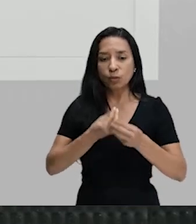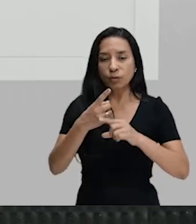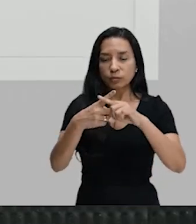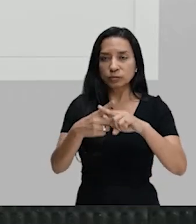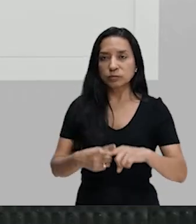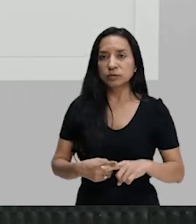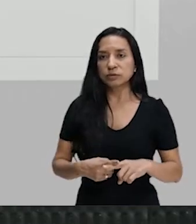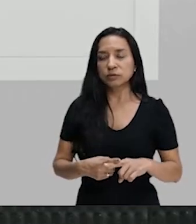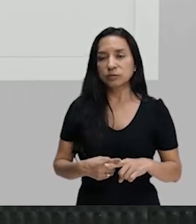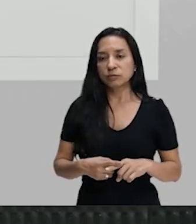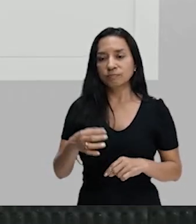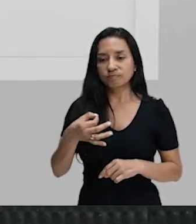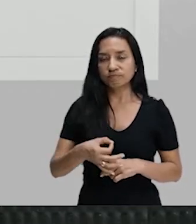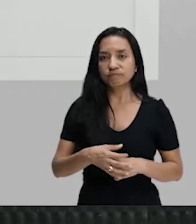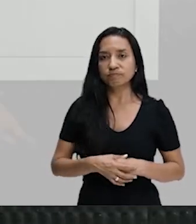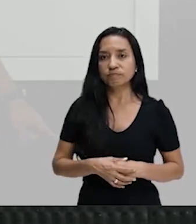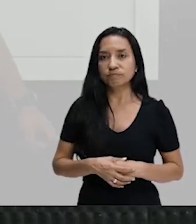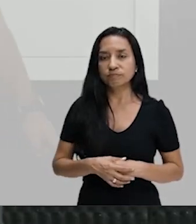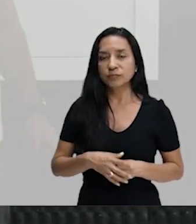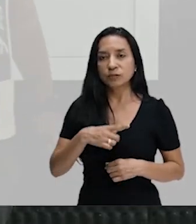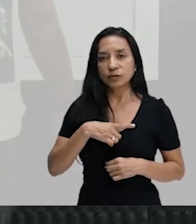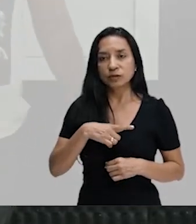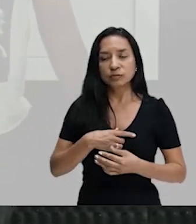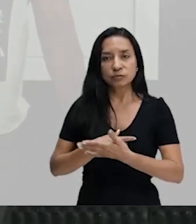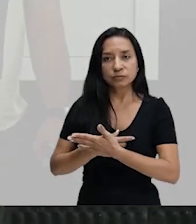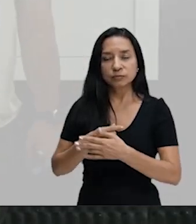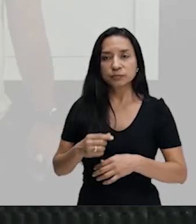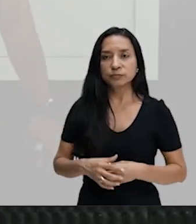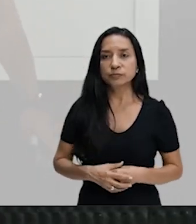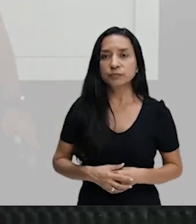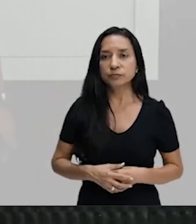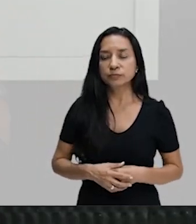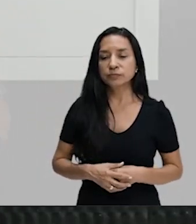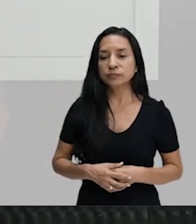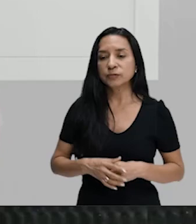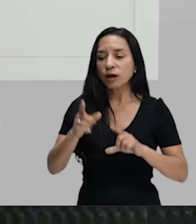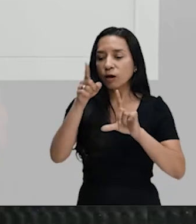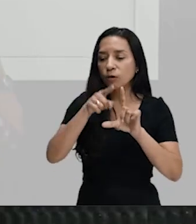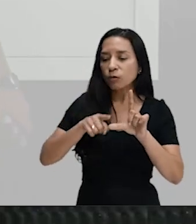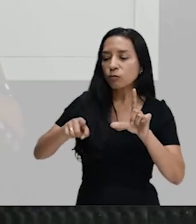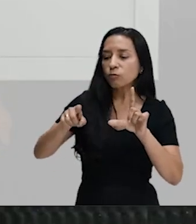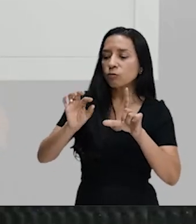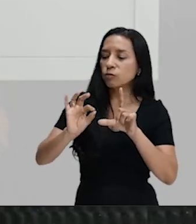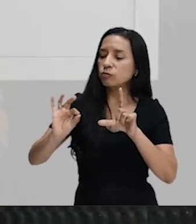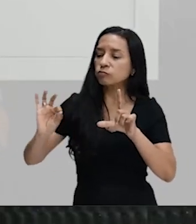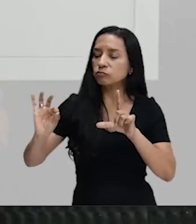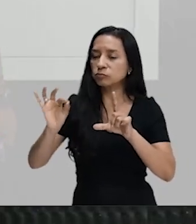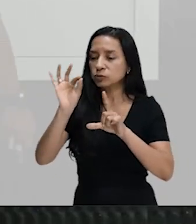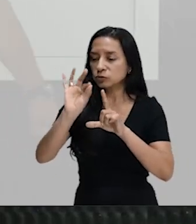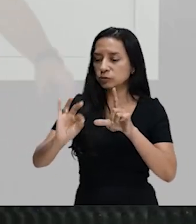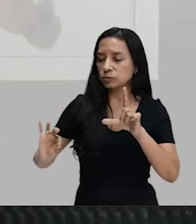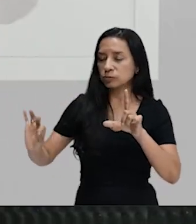multiplicação, certo? Então, nós teremos aí aquela curva que está mais distante ter